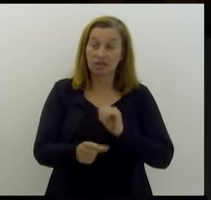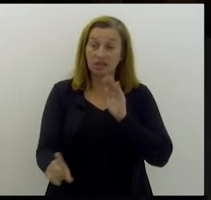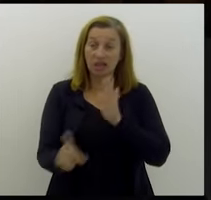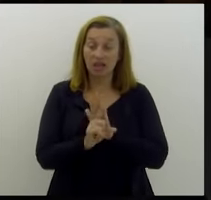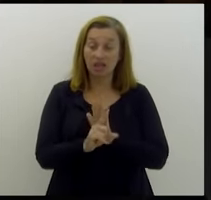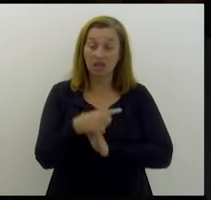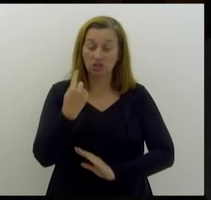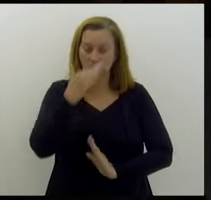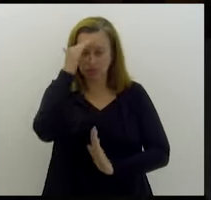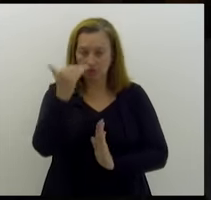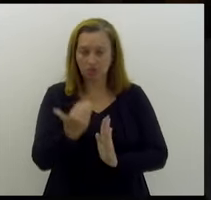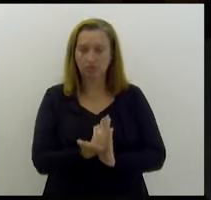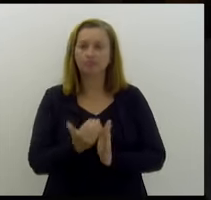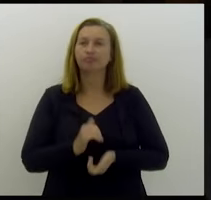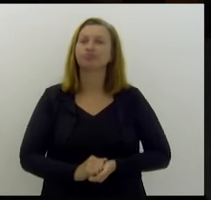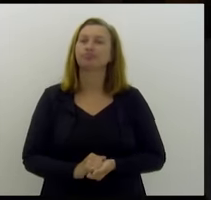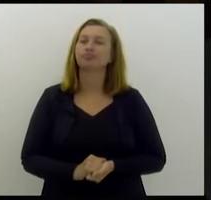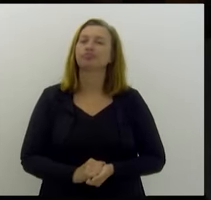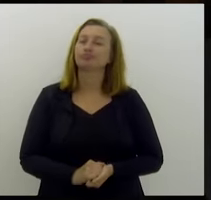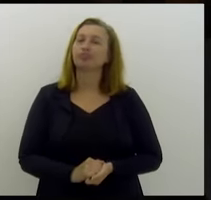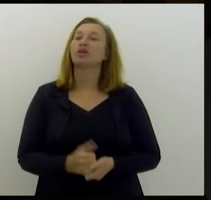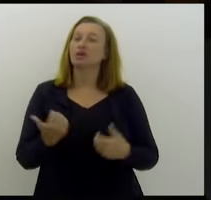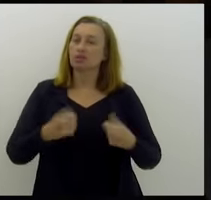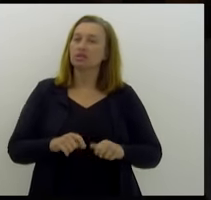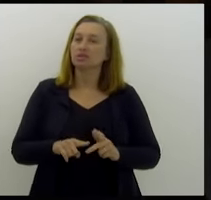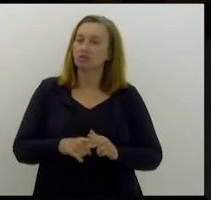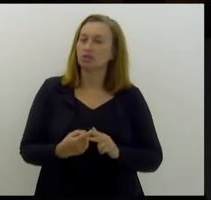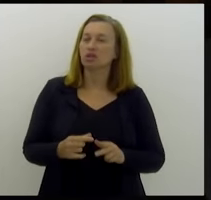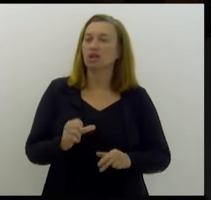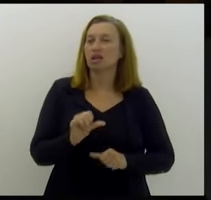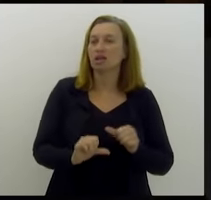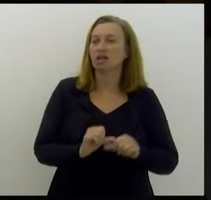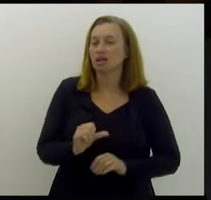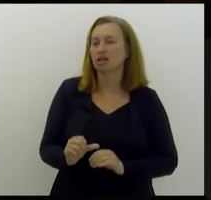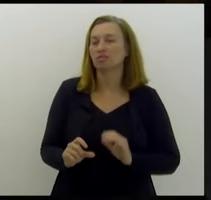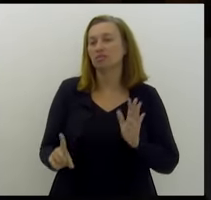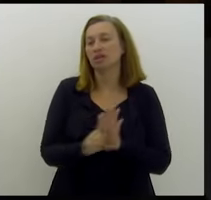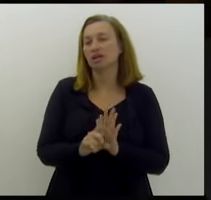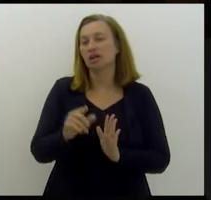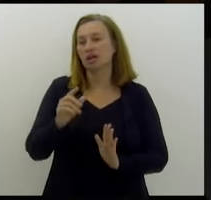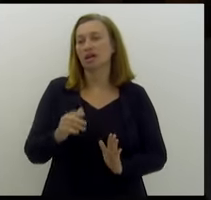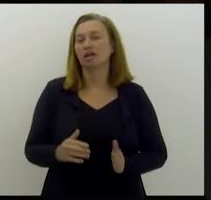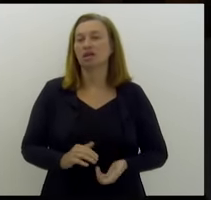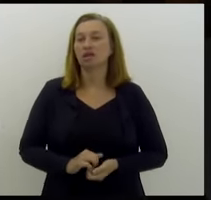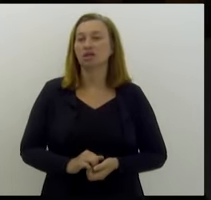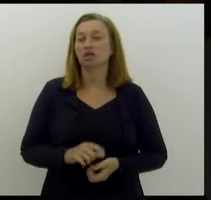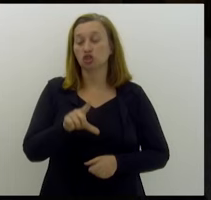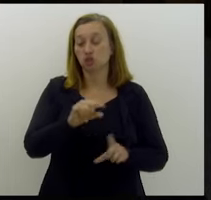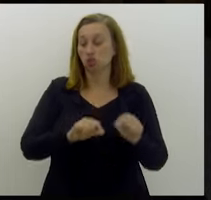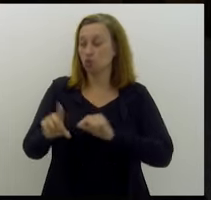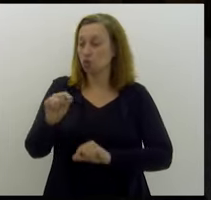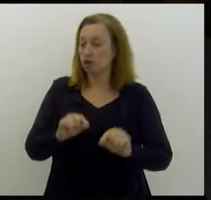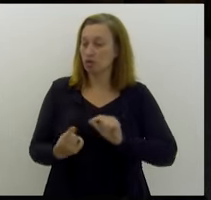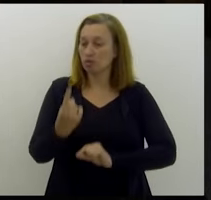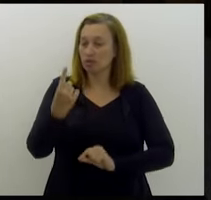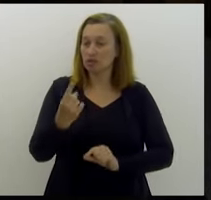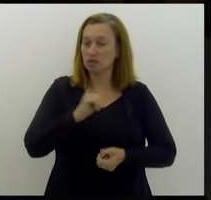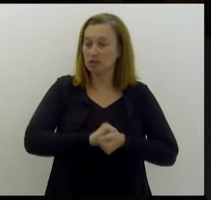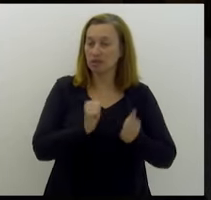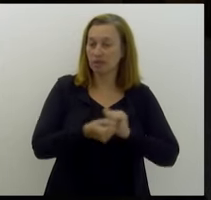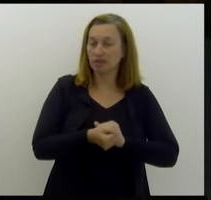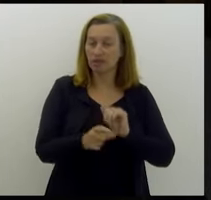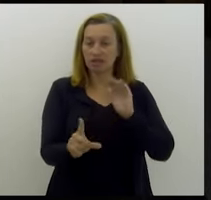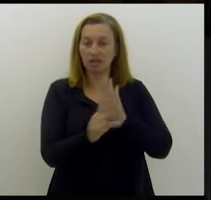aprovado Então tem que mudar a lei para atender a incapacidade do governador de escolher alguém que se encaixe no que manda a